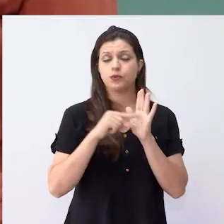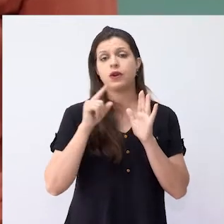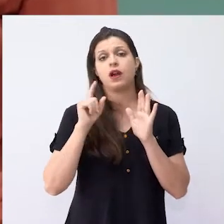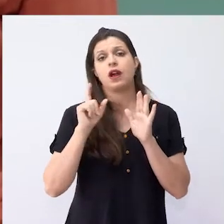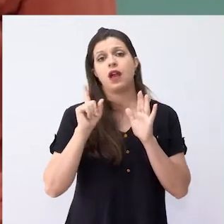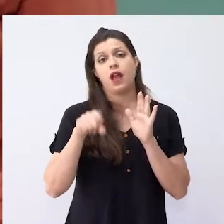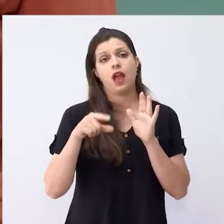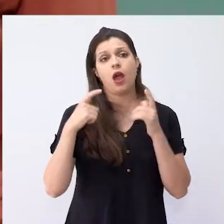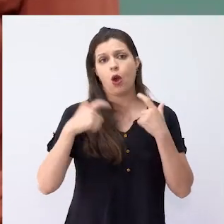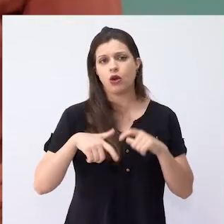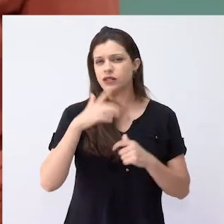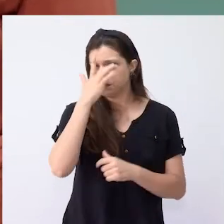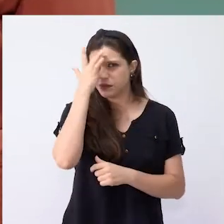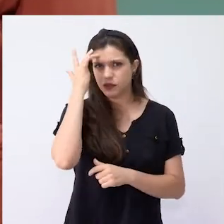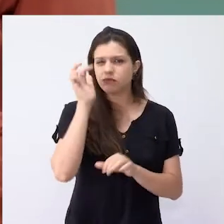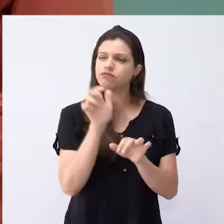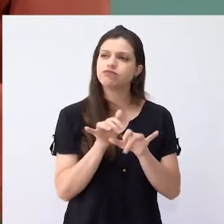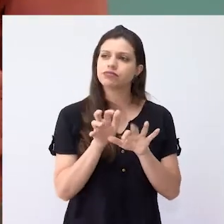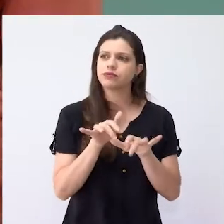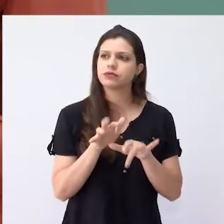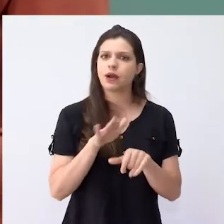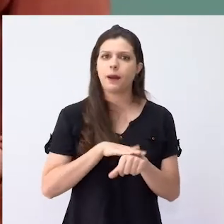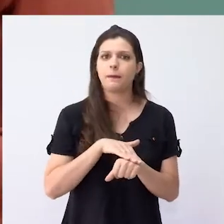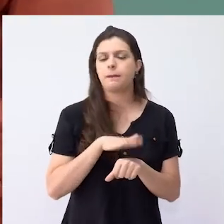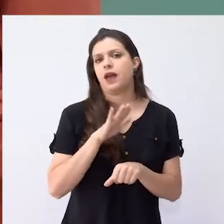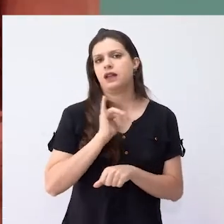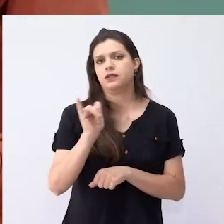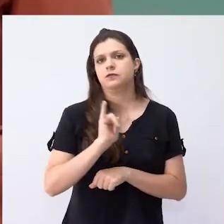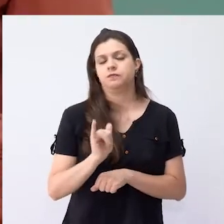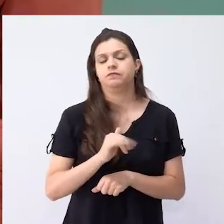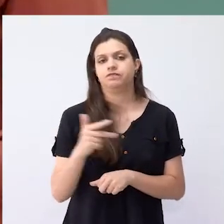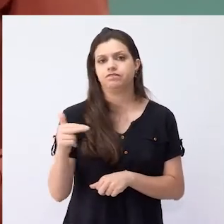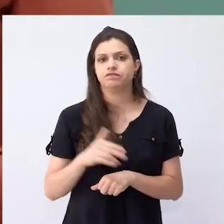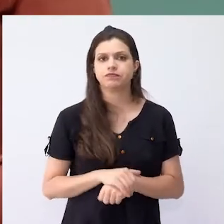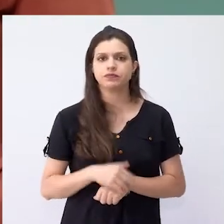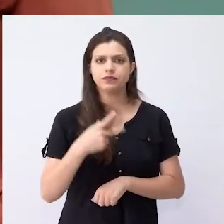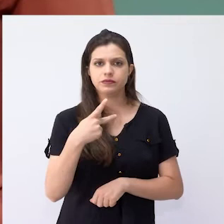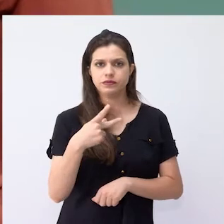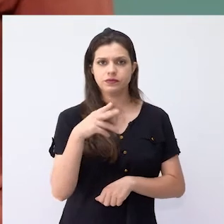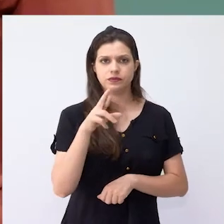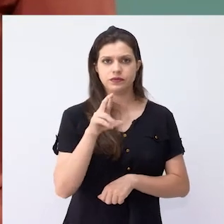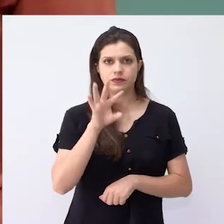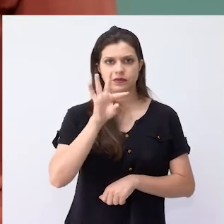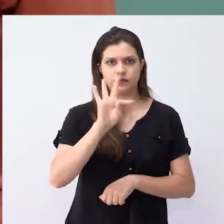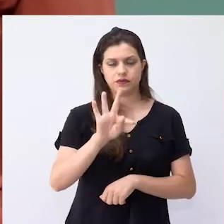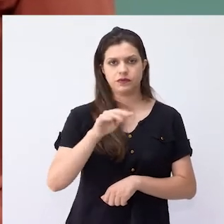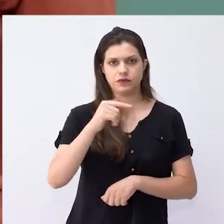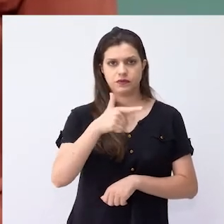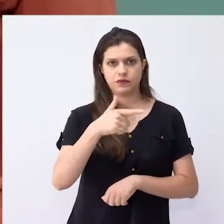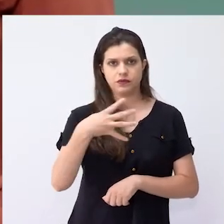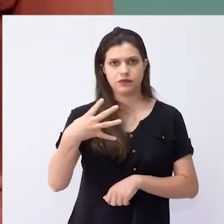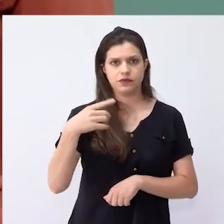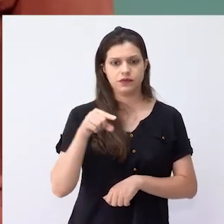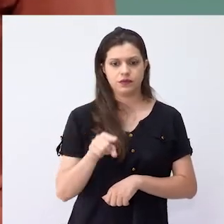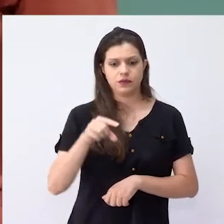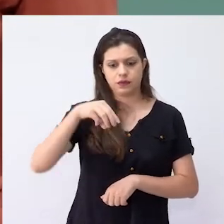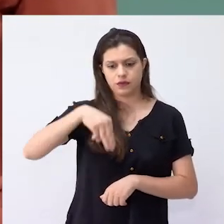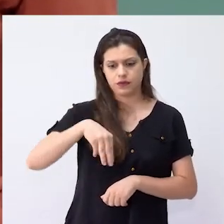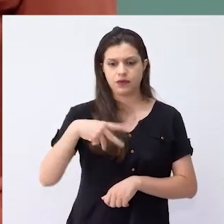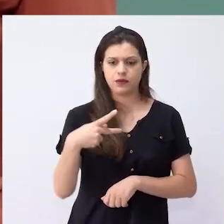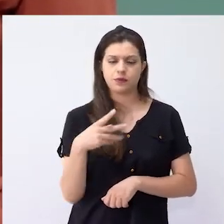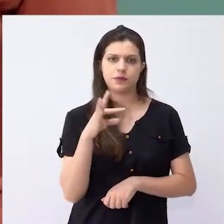recebimento de denúncias, que é o local onde as pessoas, a gente percebe que é onde mais chegam essas denúncias,